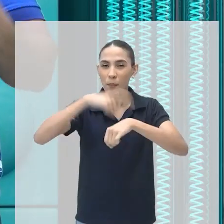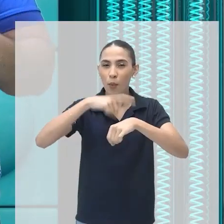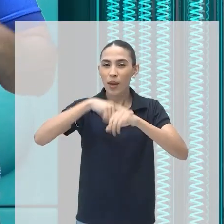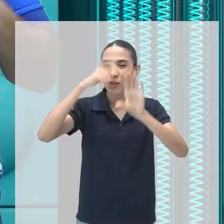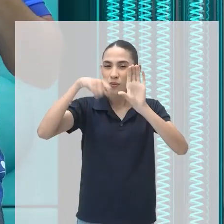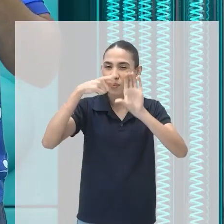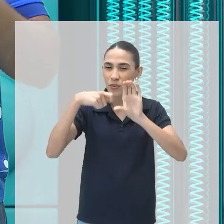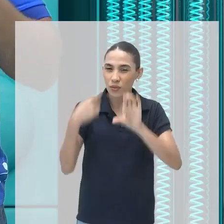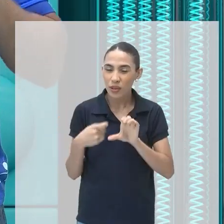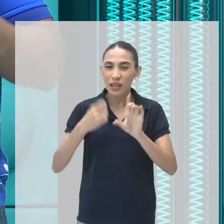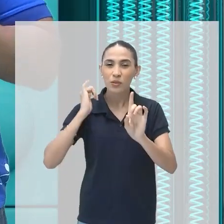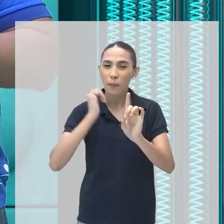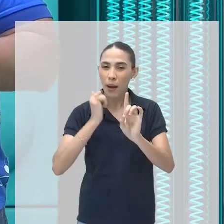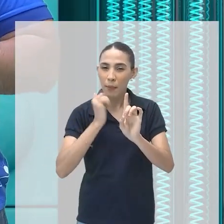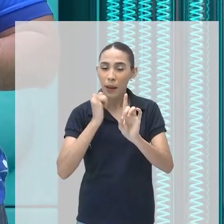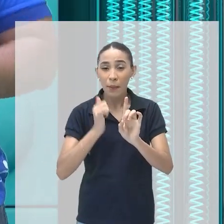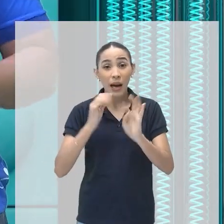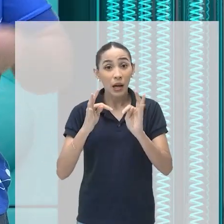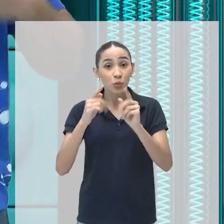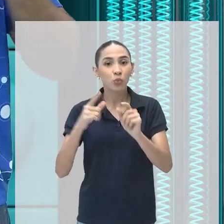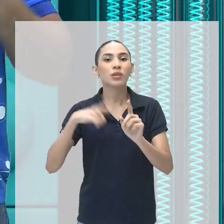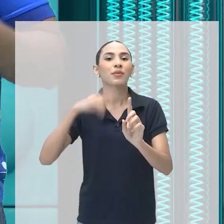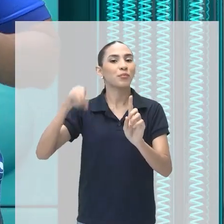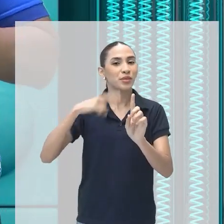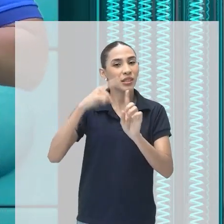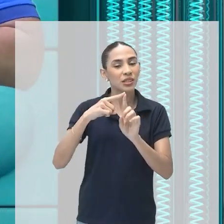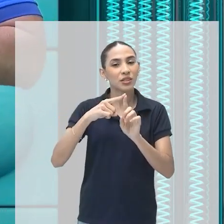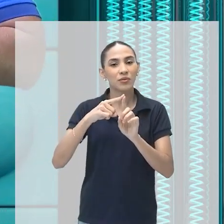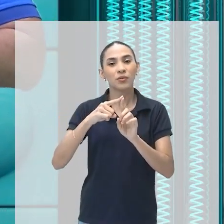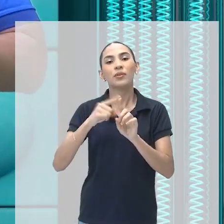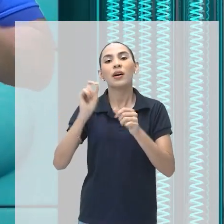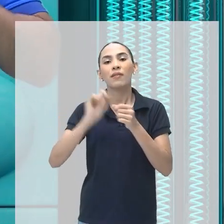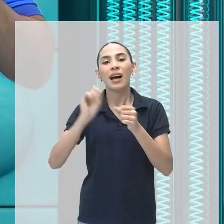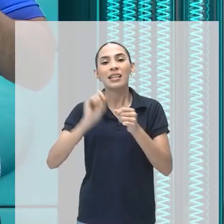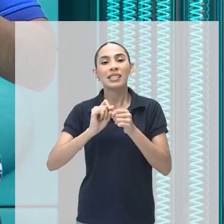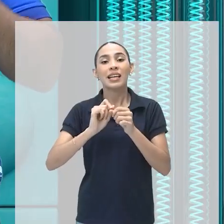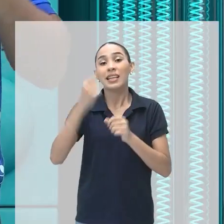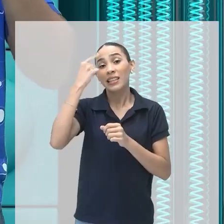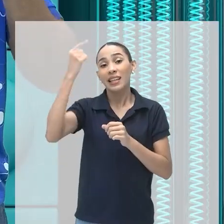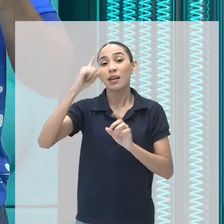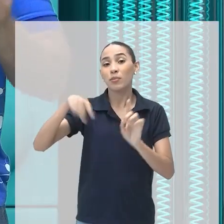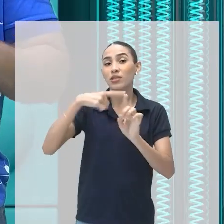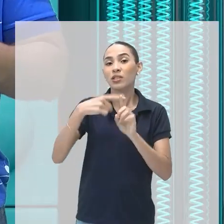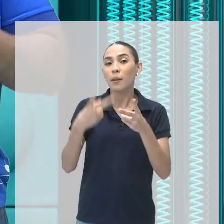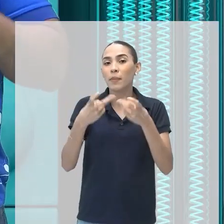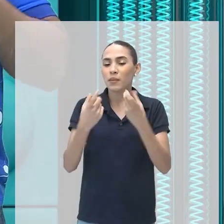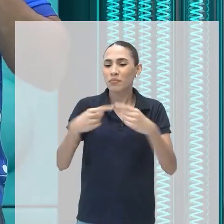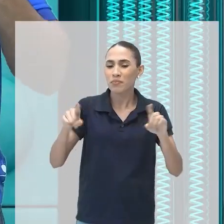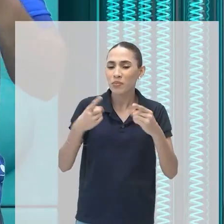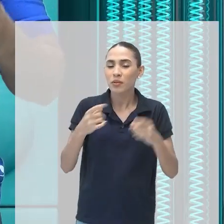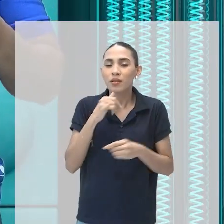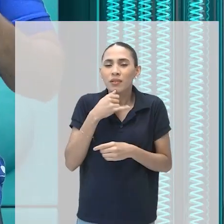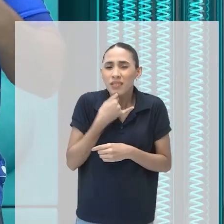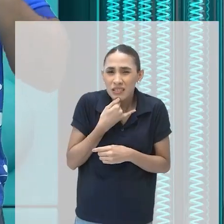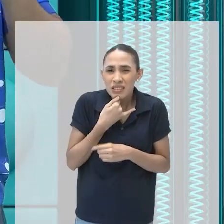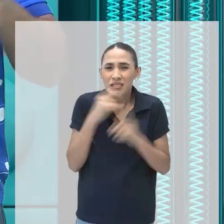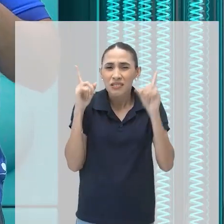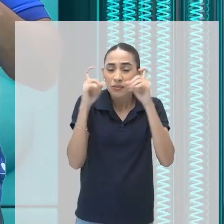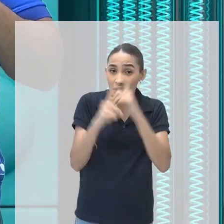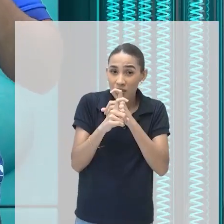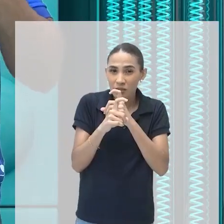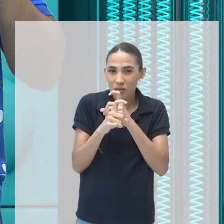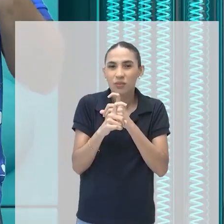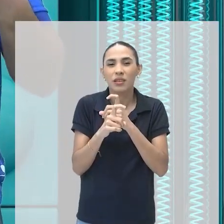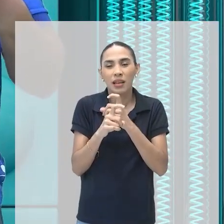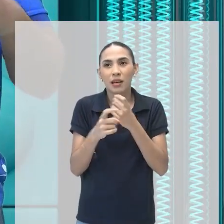a música, a narração, tudo é intencional para gerar esse efeito positivo. Percebo que uma música mais triste, mais tensa,